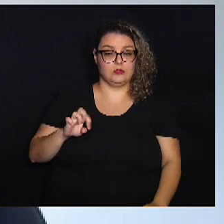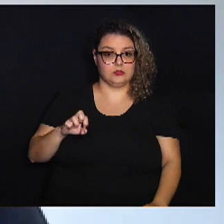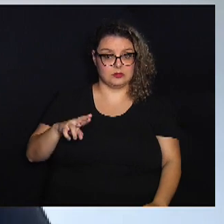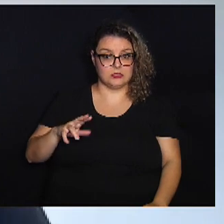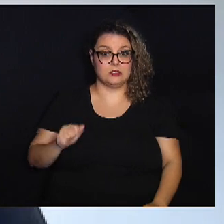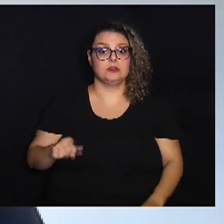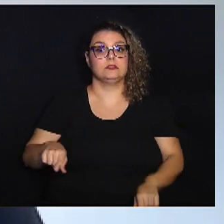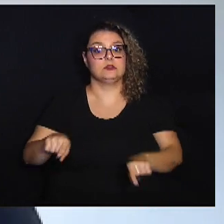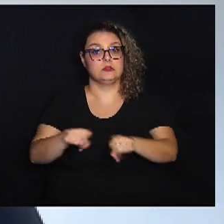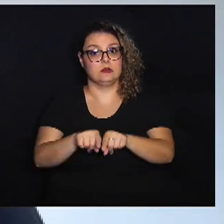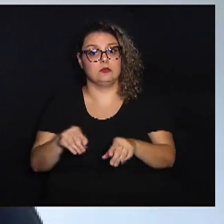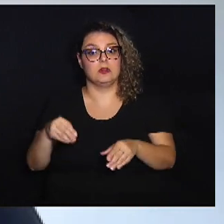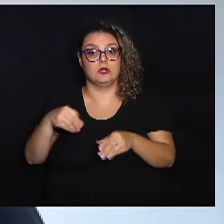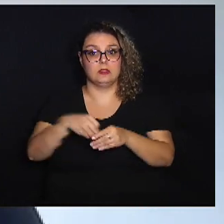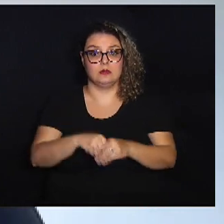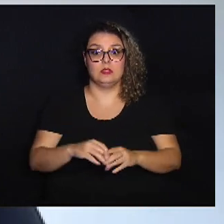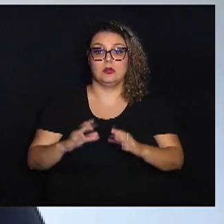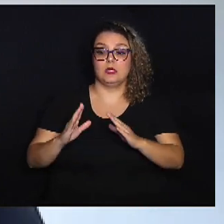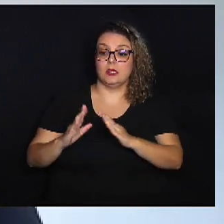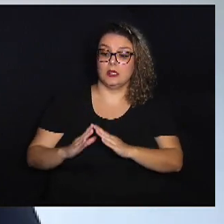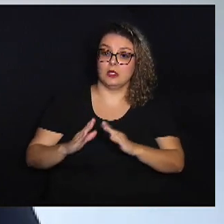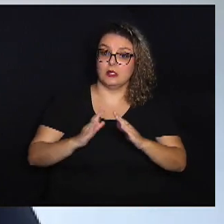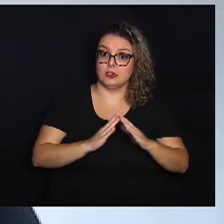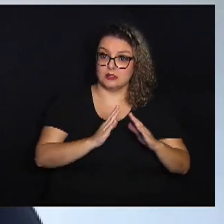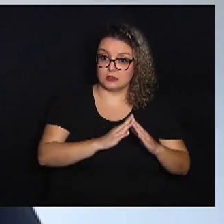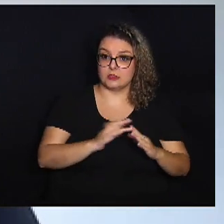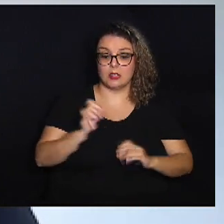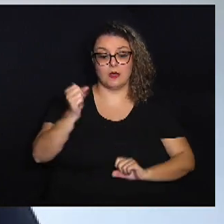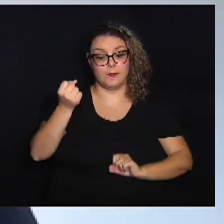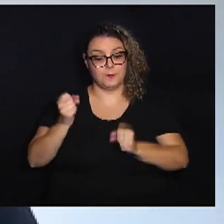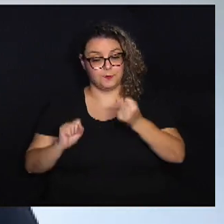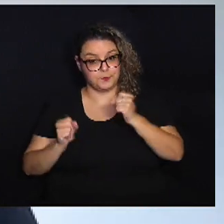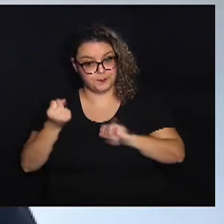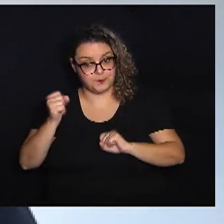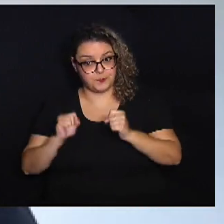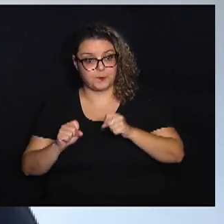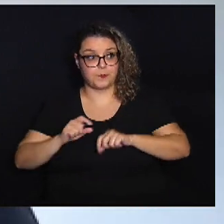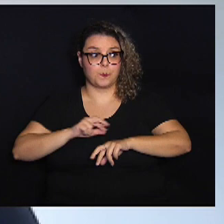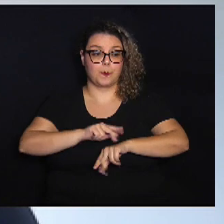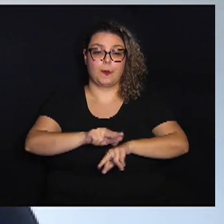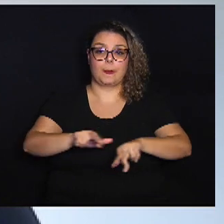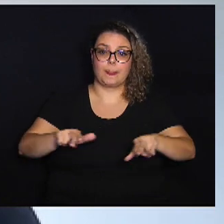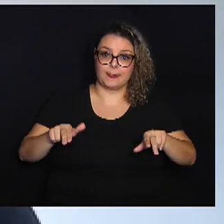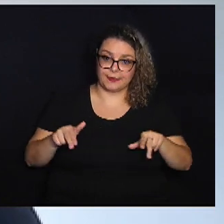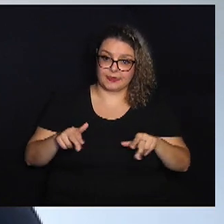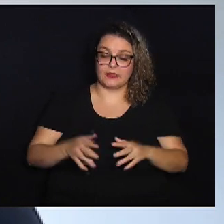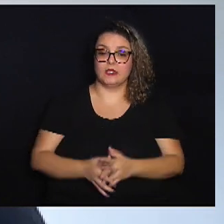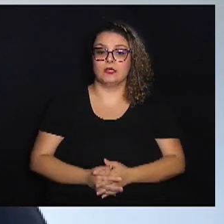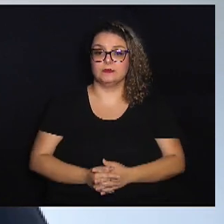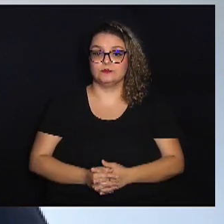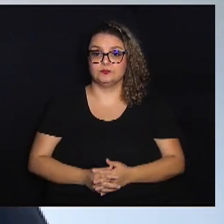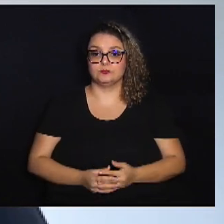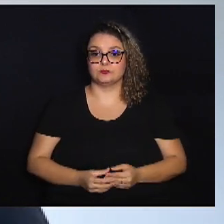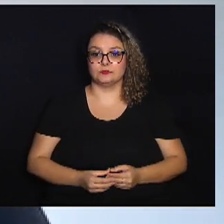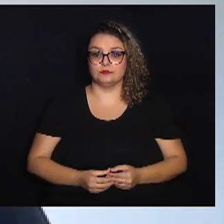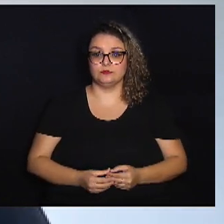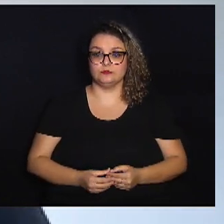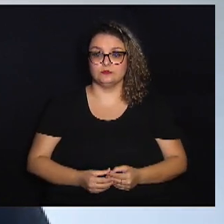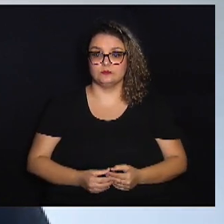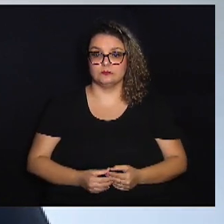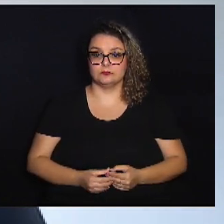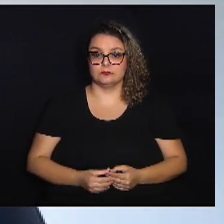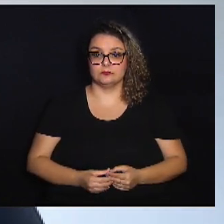inclui residências, instalações industriais, ou seja, uma série de, de,